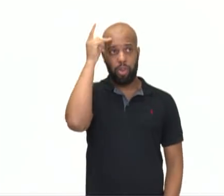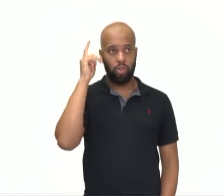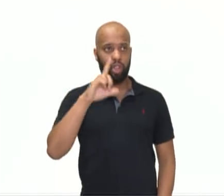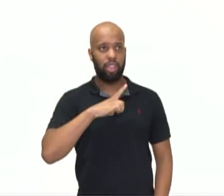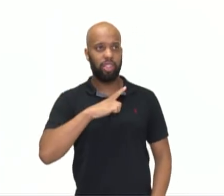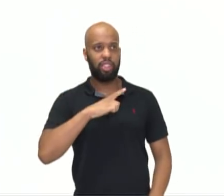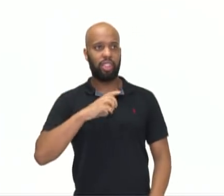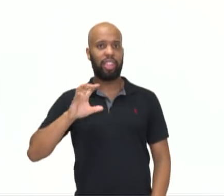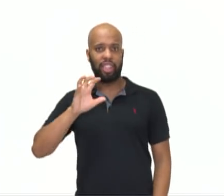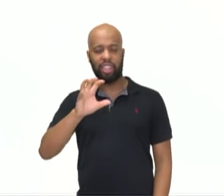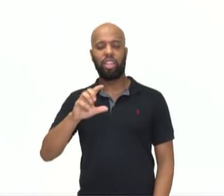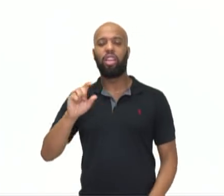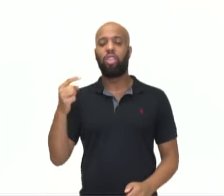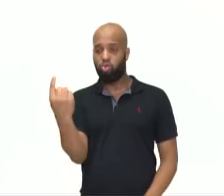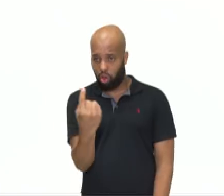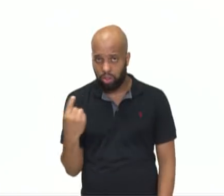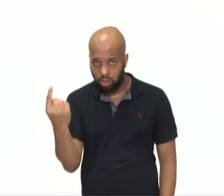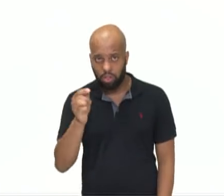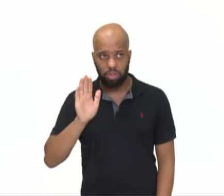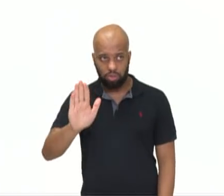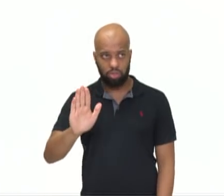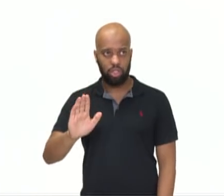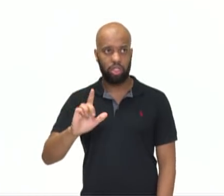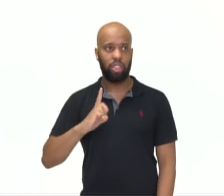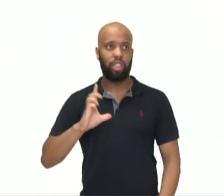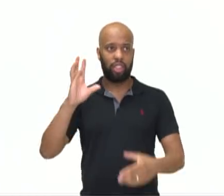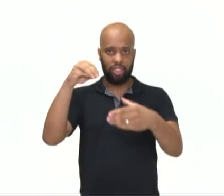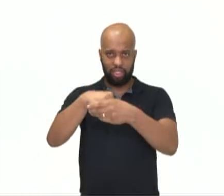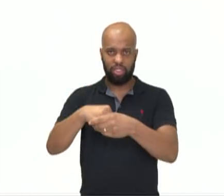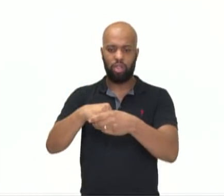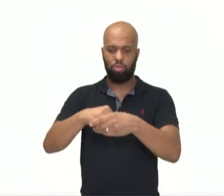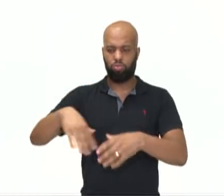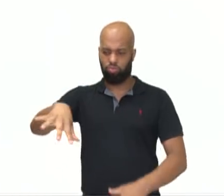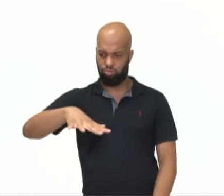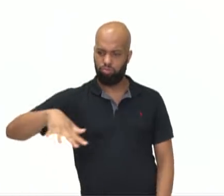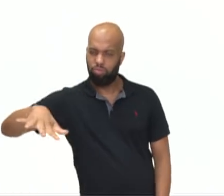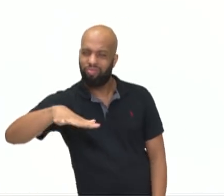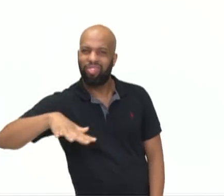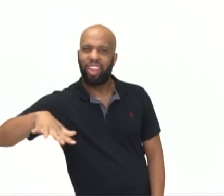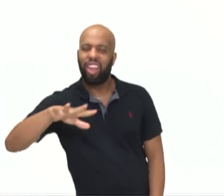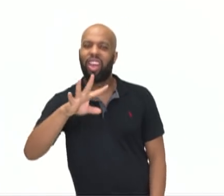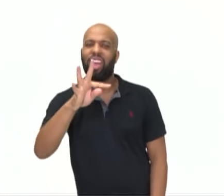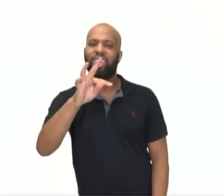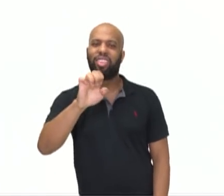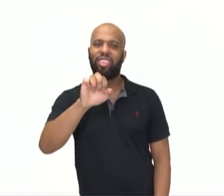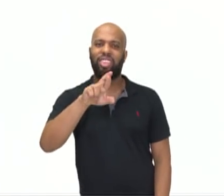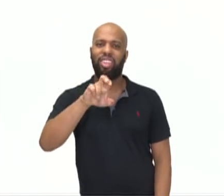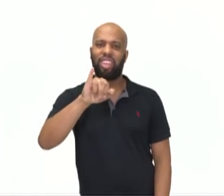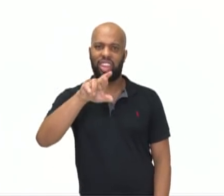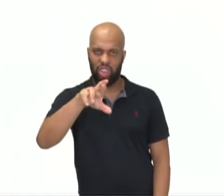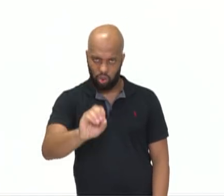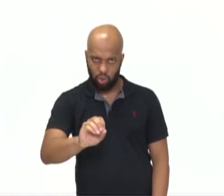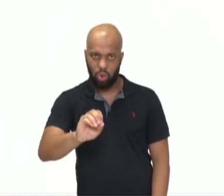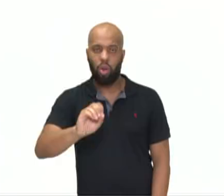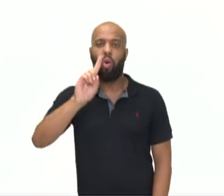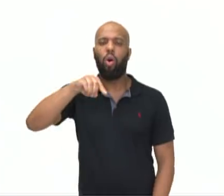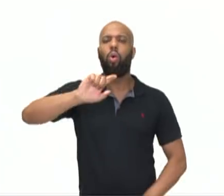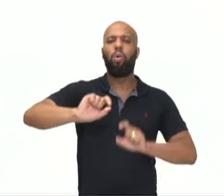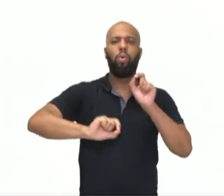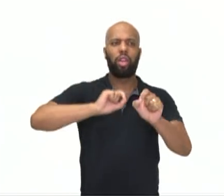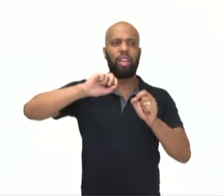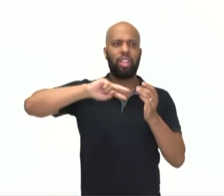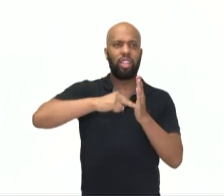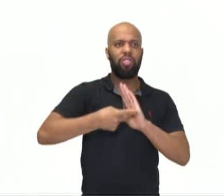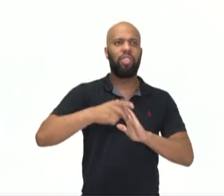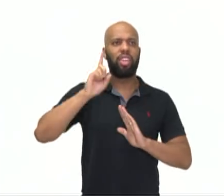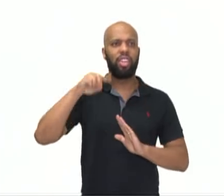nesse batizado isolada, dentro do terreiro, que se chama o lugar sagrado do candomblé, é denominada